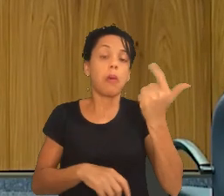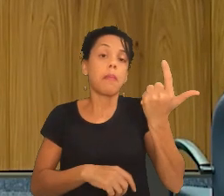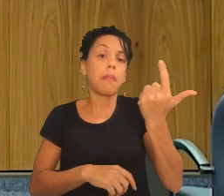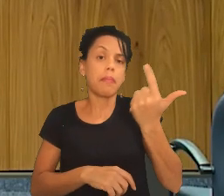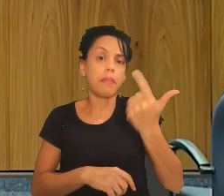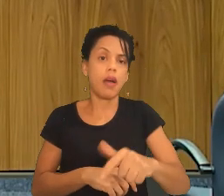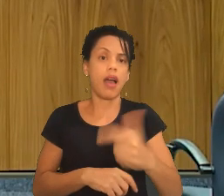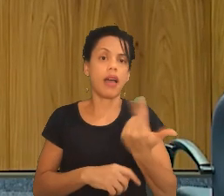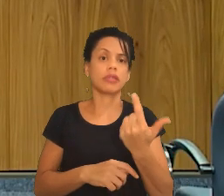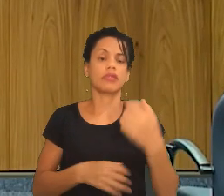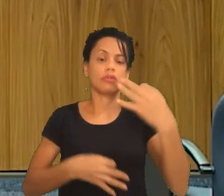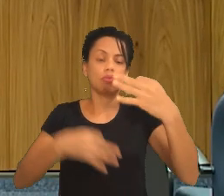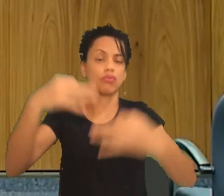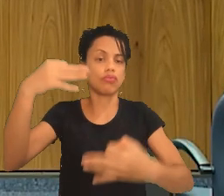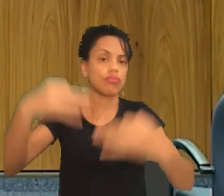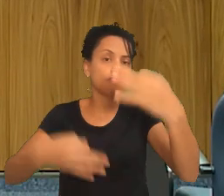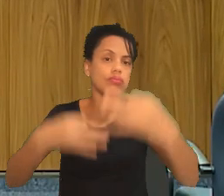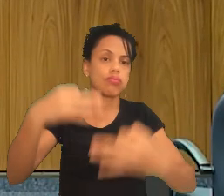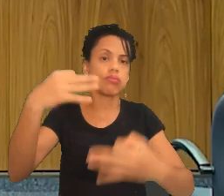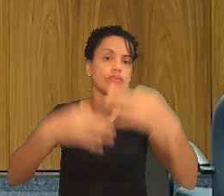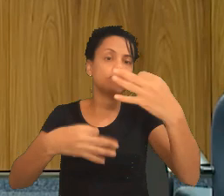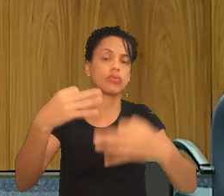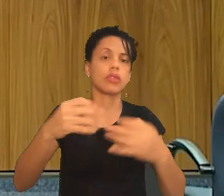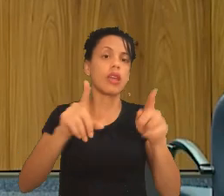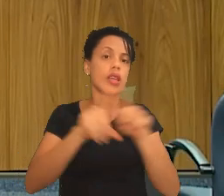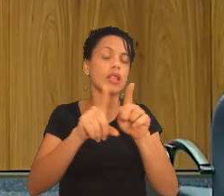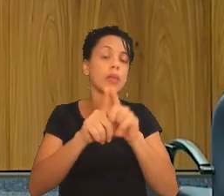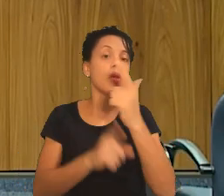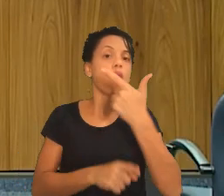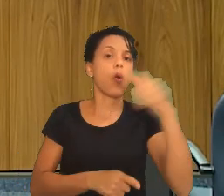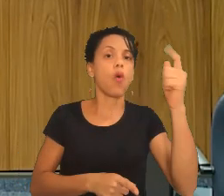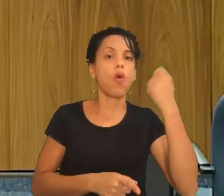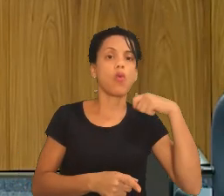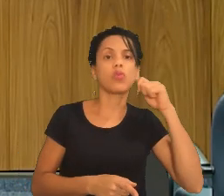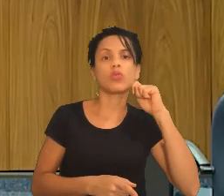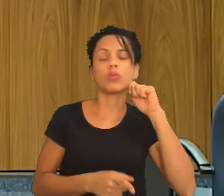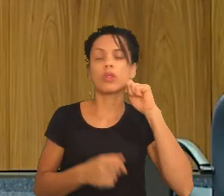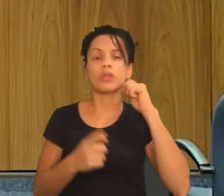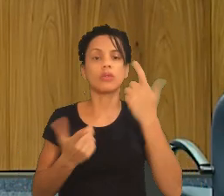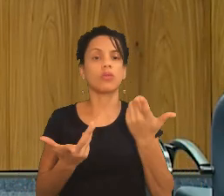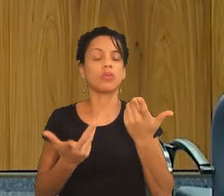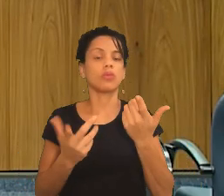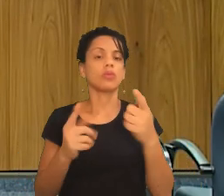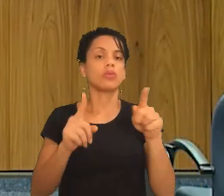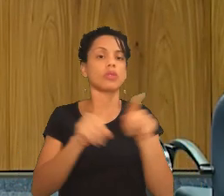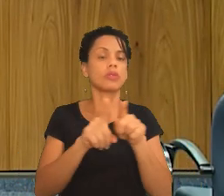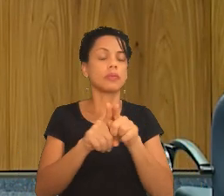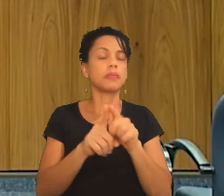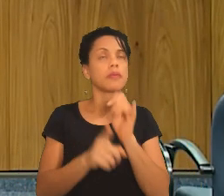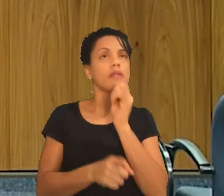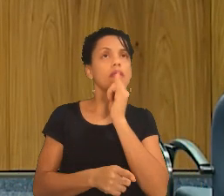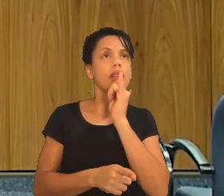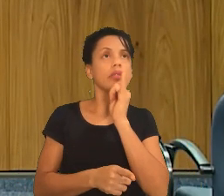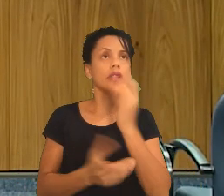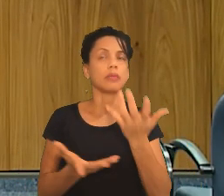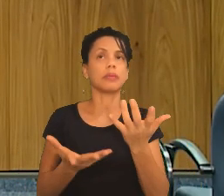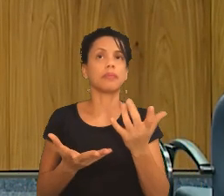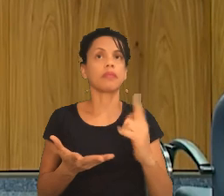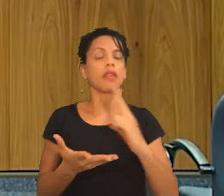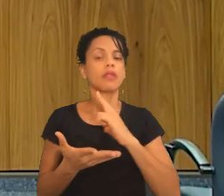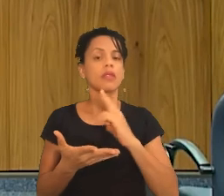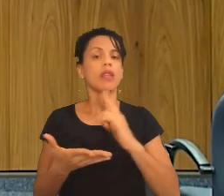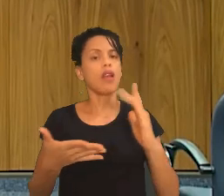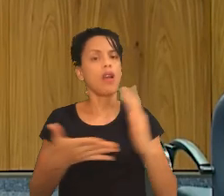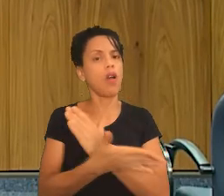o judiciário, principalmente os outros atores envolvidos na realidade, no caso. Então, a gente tem alguns casos mesmo de